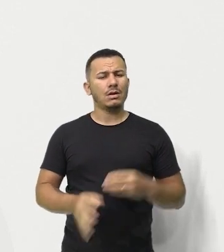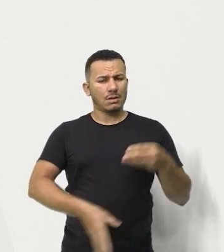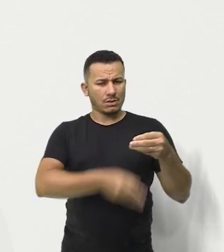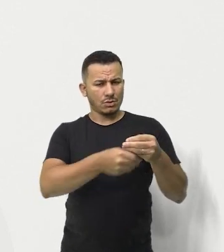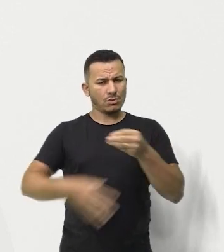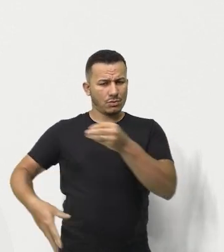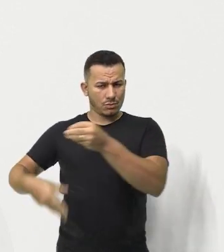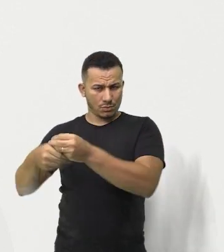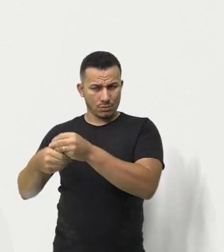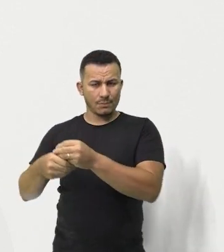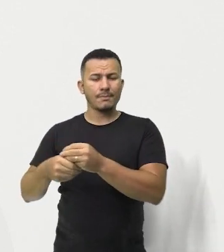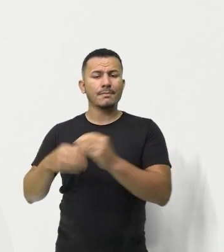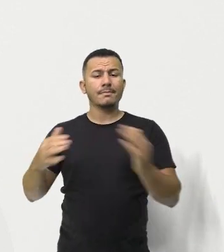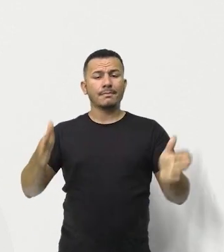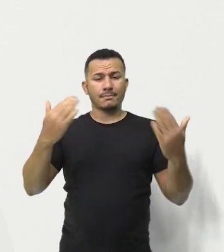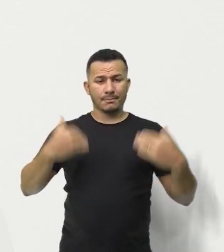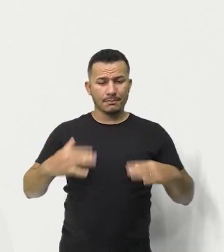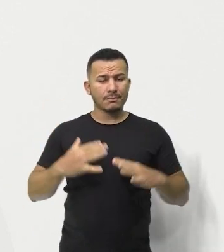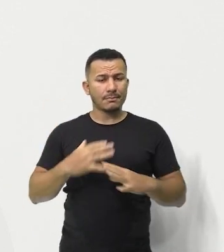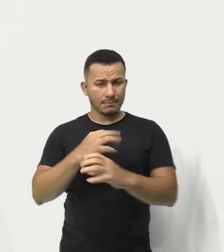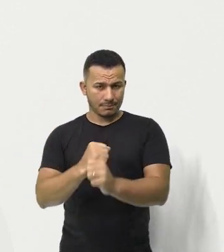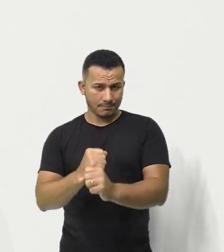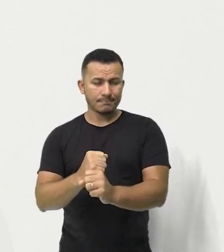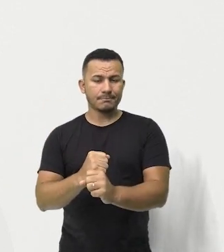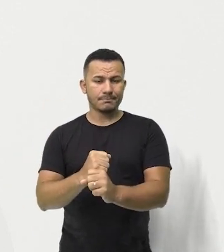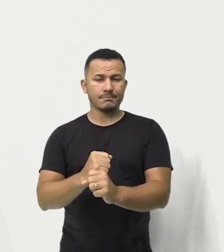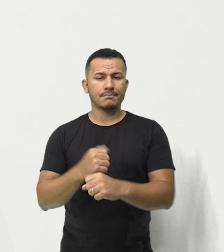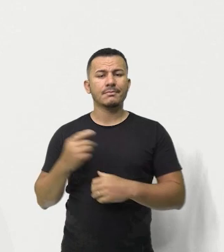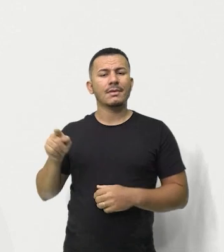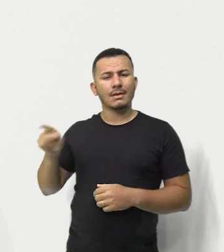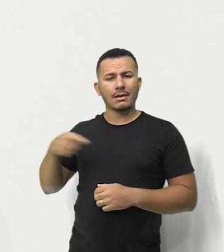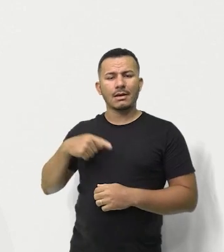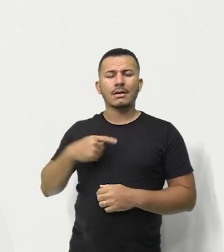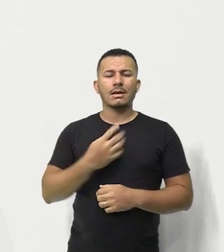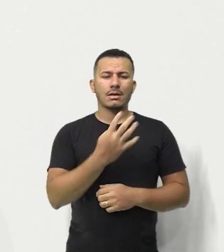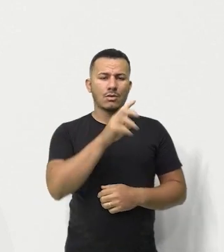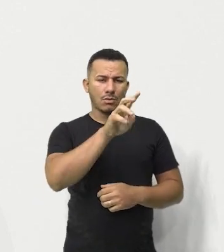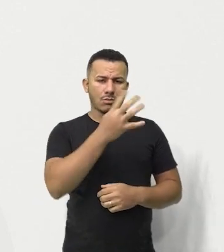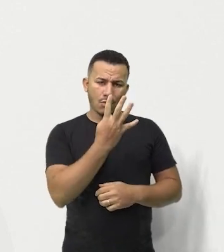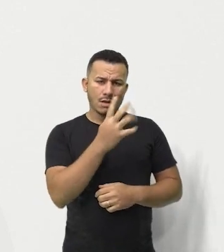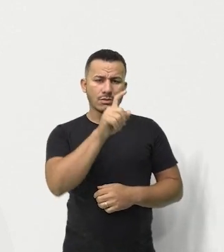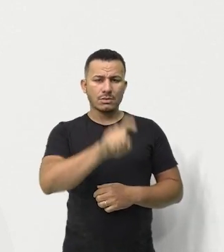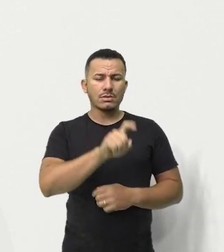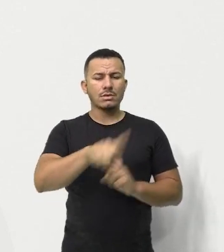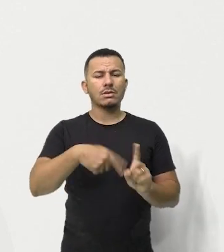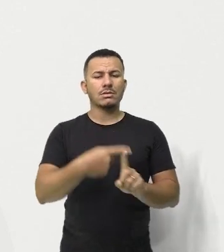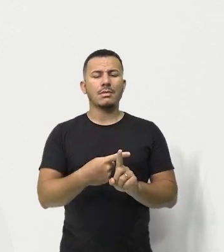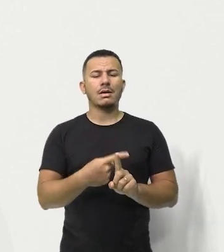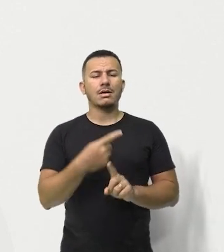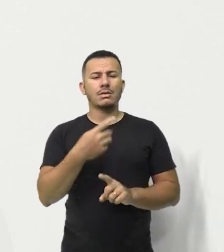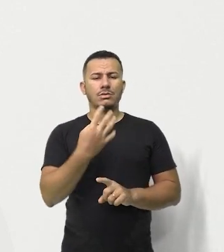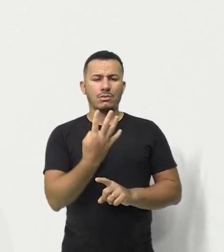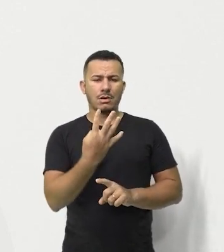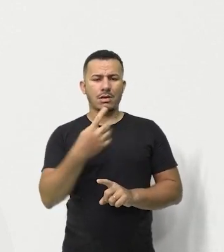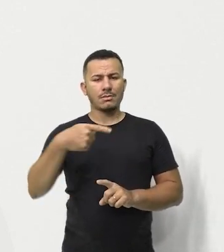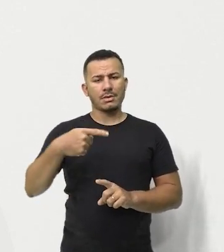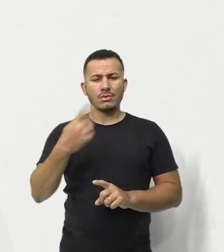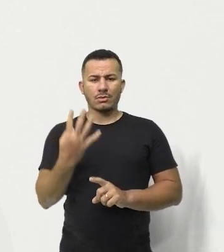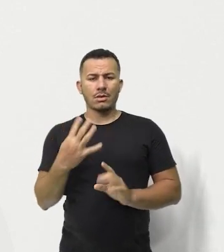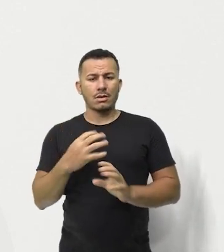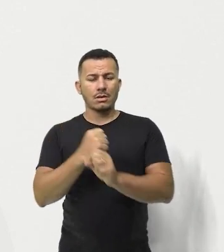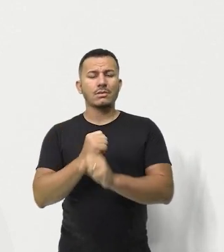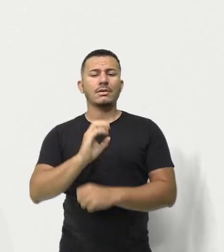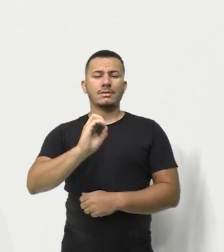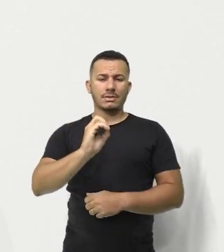segundo membro. Depois que você acrescenta, qual é o próximo passo? Opera. Então, eu tenho 4x